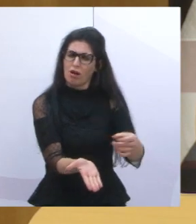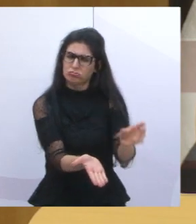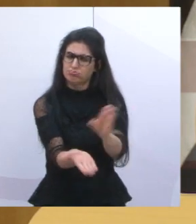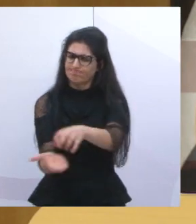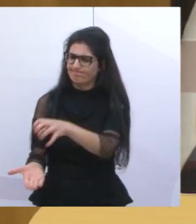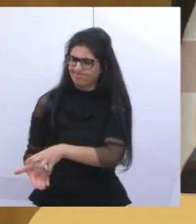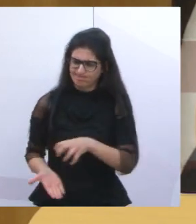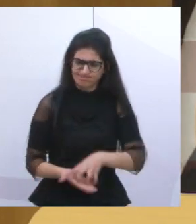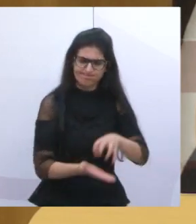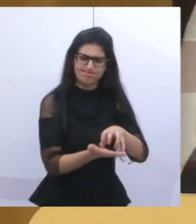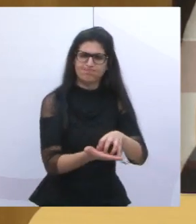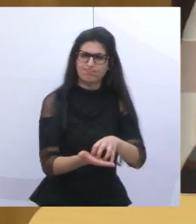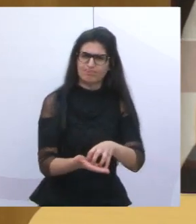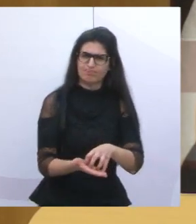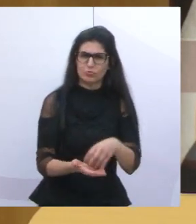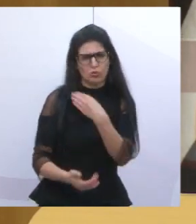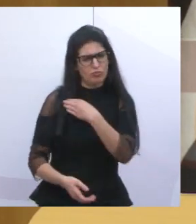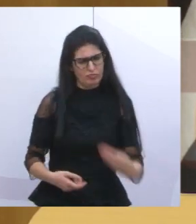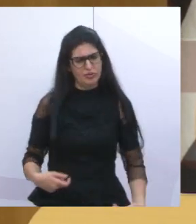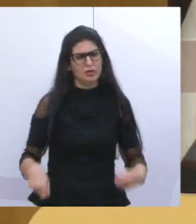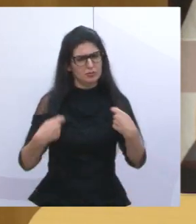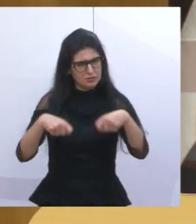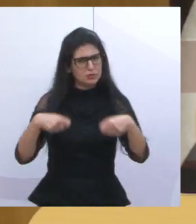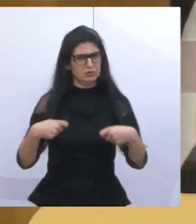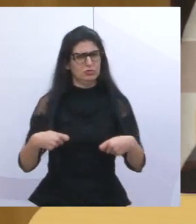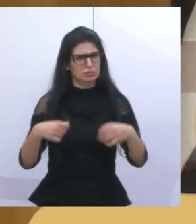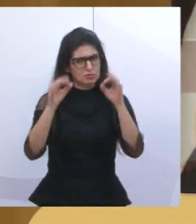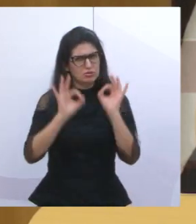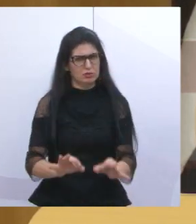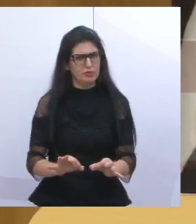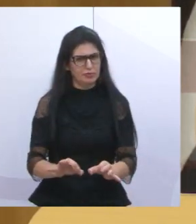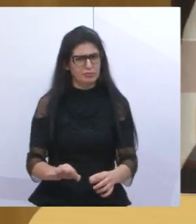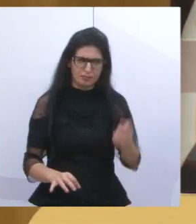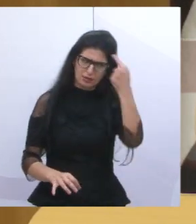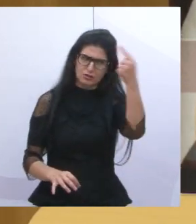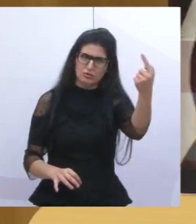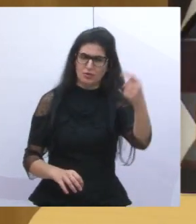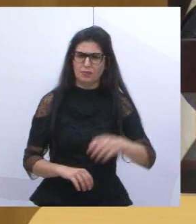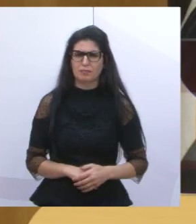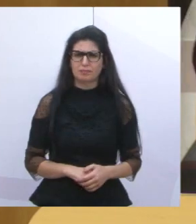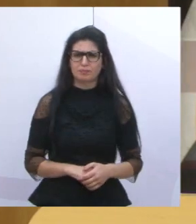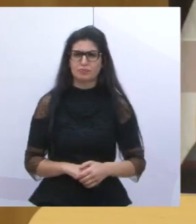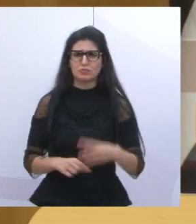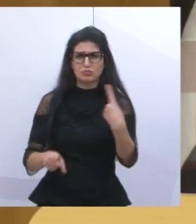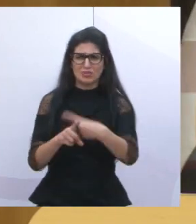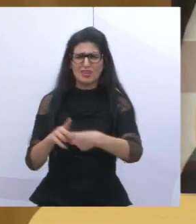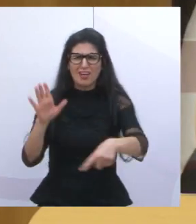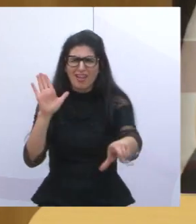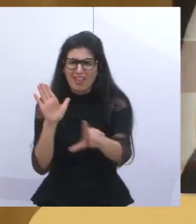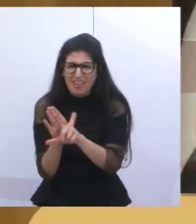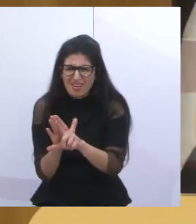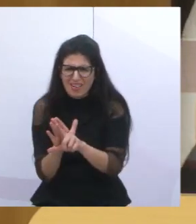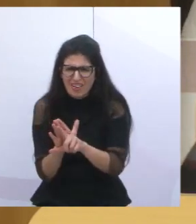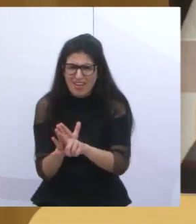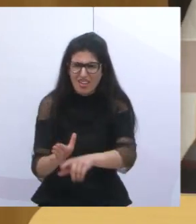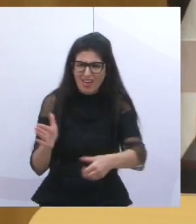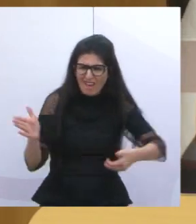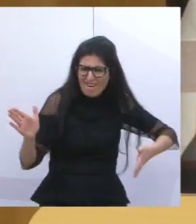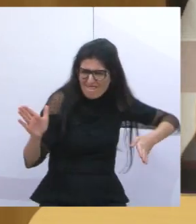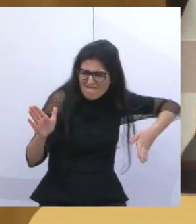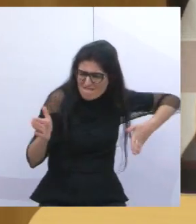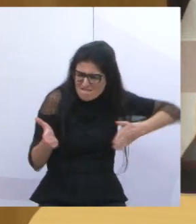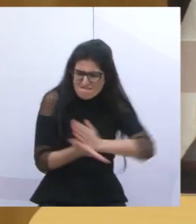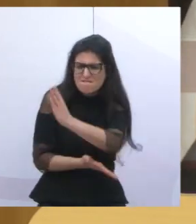atuar. Então eu quero pedir muita atenção de Vossas Excelências, porque é uma lei que está em vigor no nosso município há